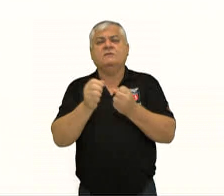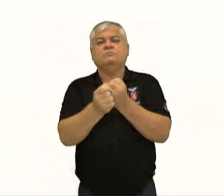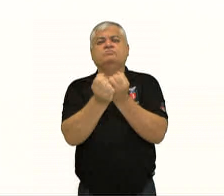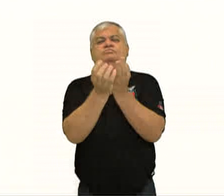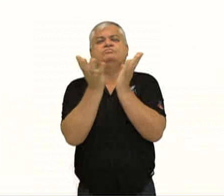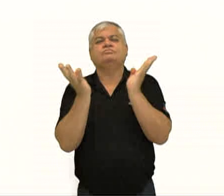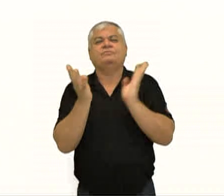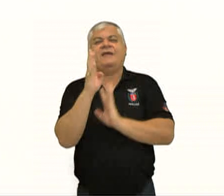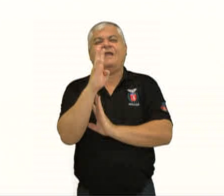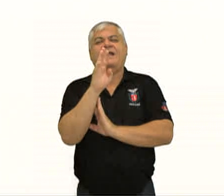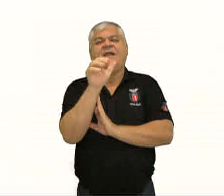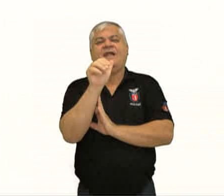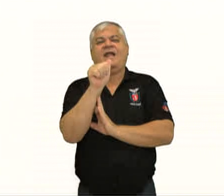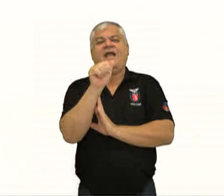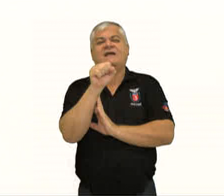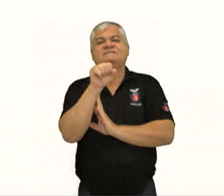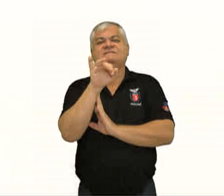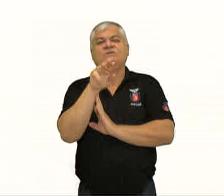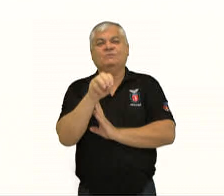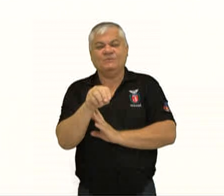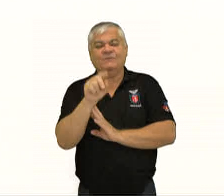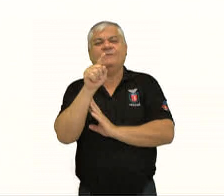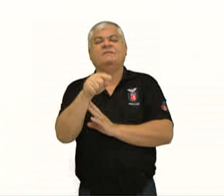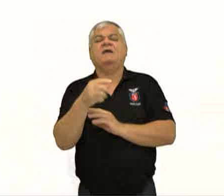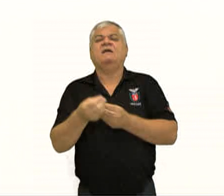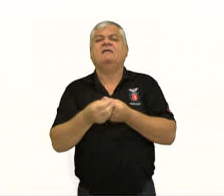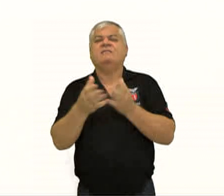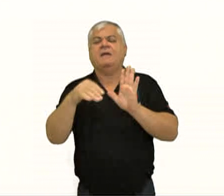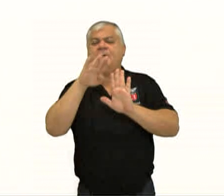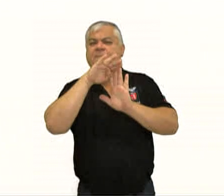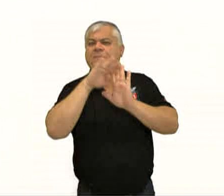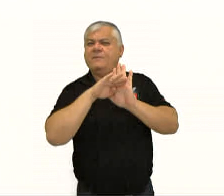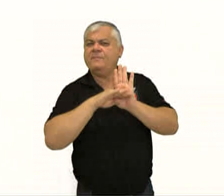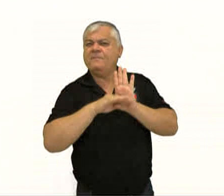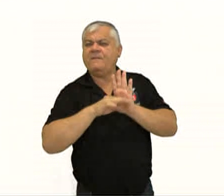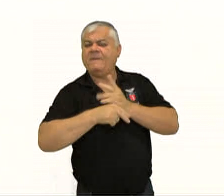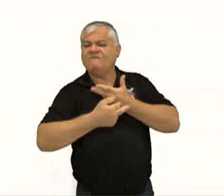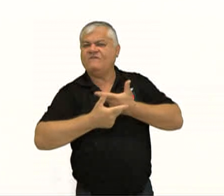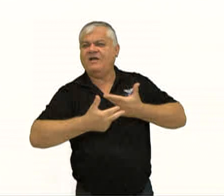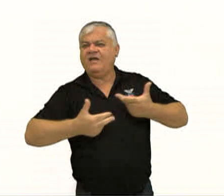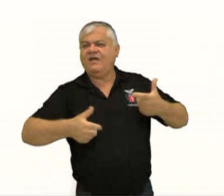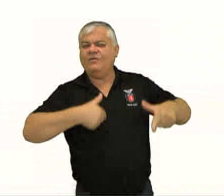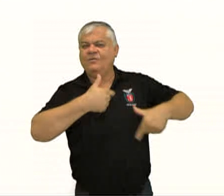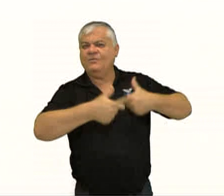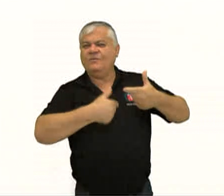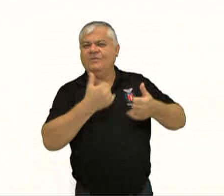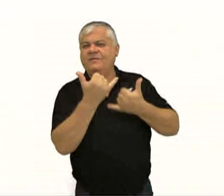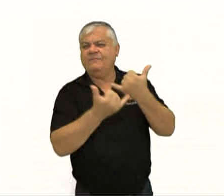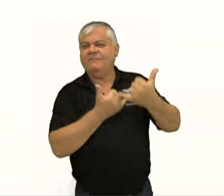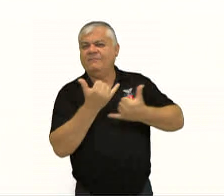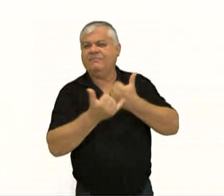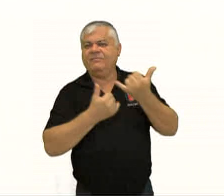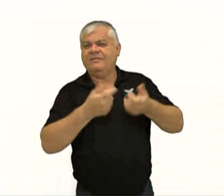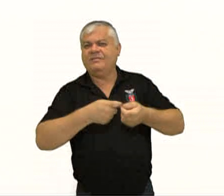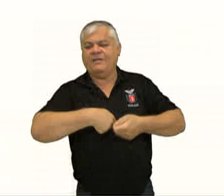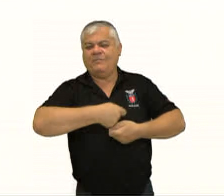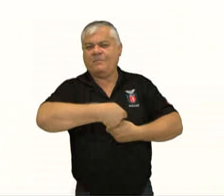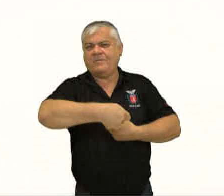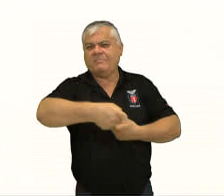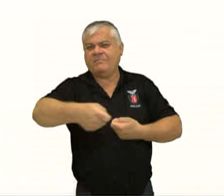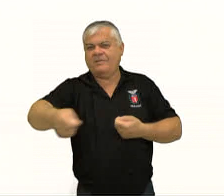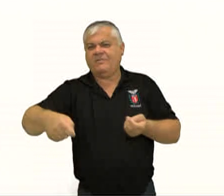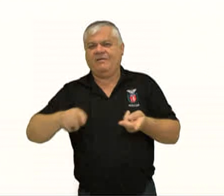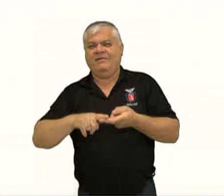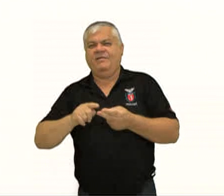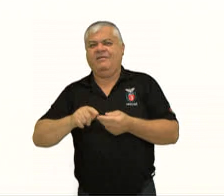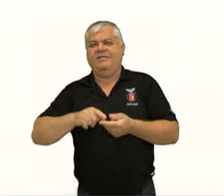online, com plataformas oferecendo em seu catálogo de serviços e produtos a possibilidade de jogar em um cassino